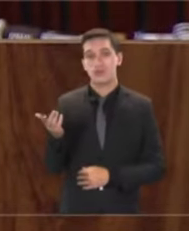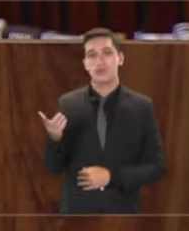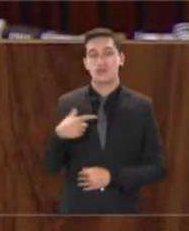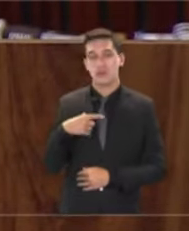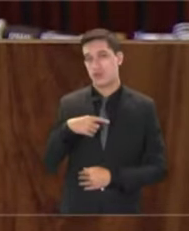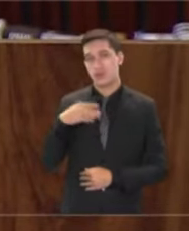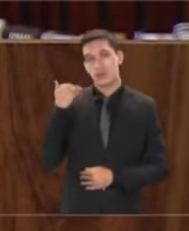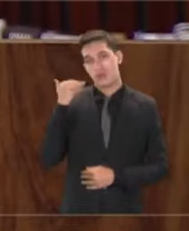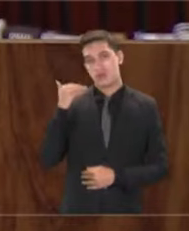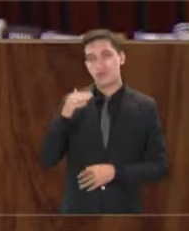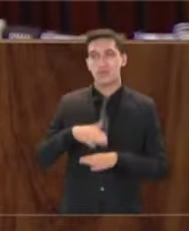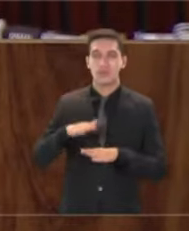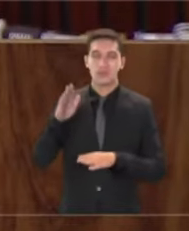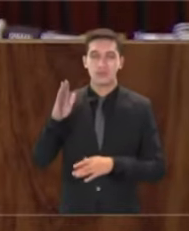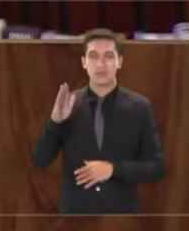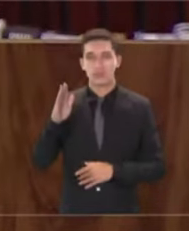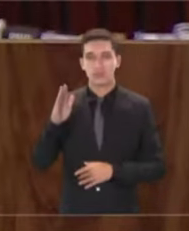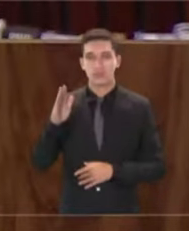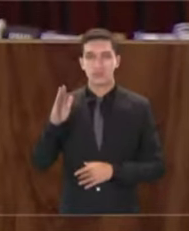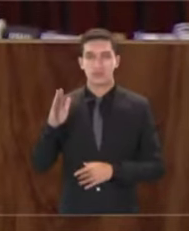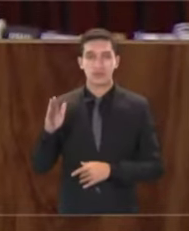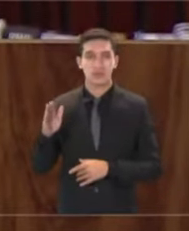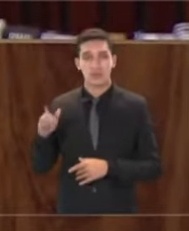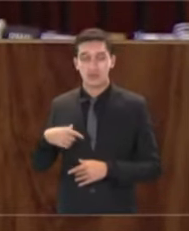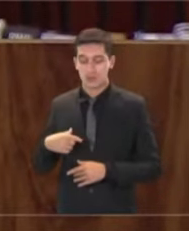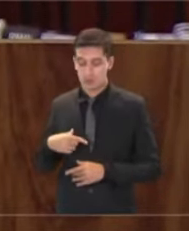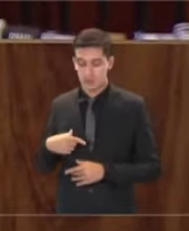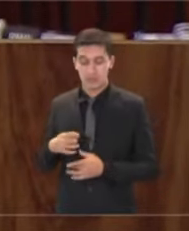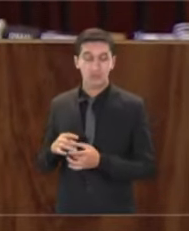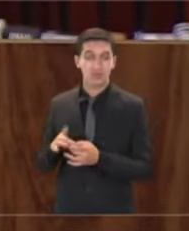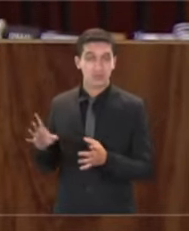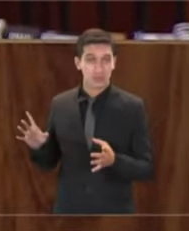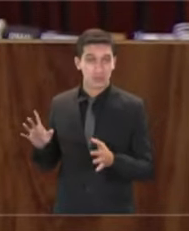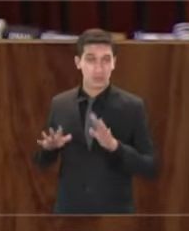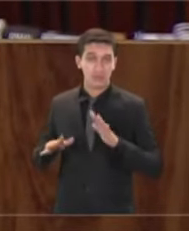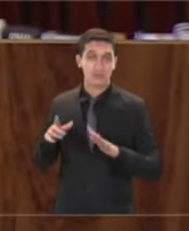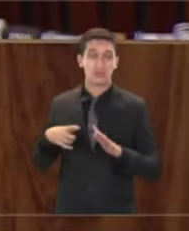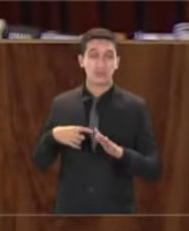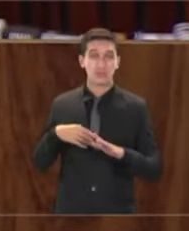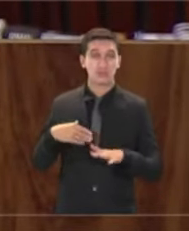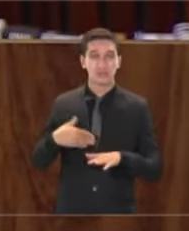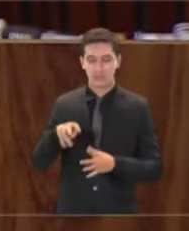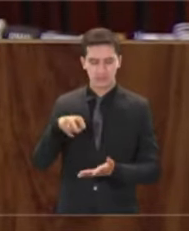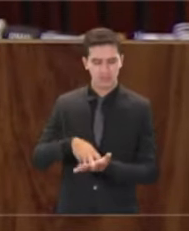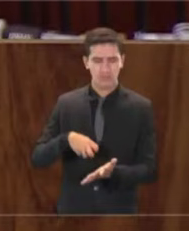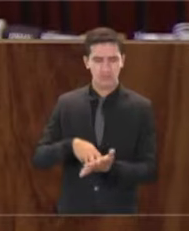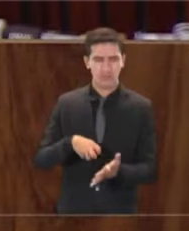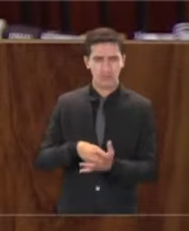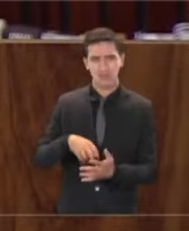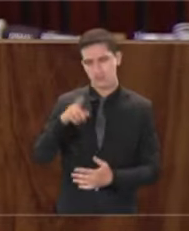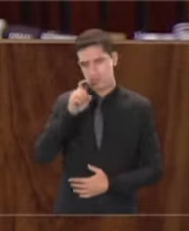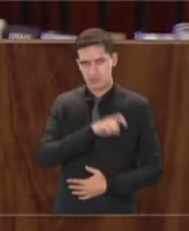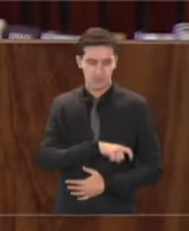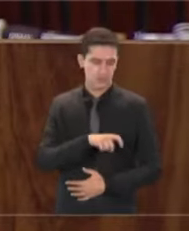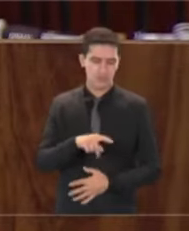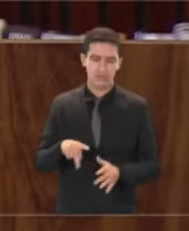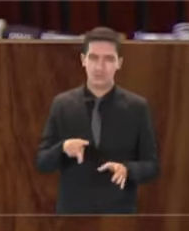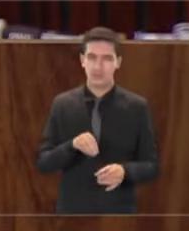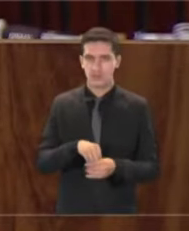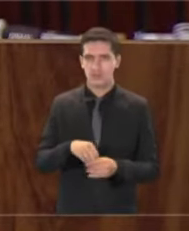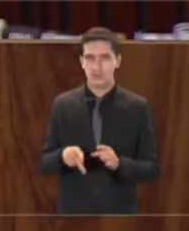um entendimento mais conservador, mais liberal, tendem a ser mais punitivas, mais rigorosas no trato com